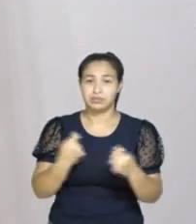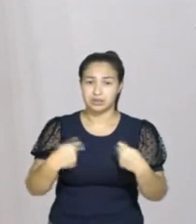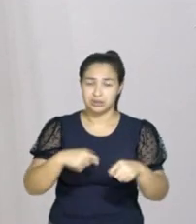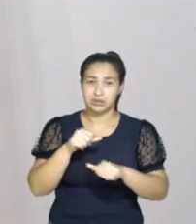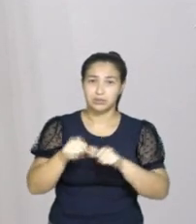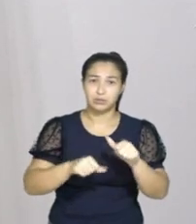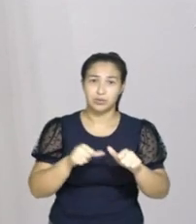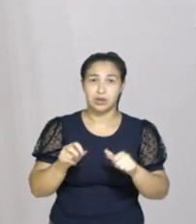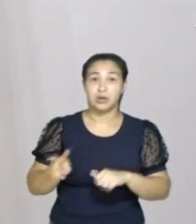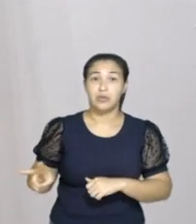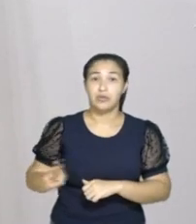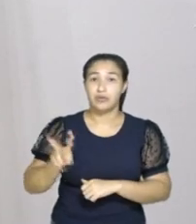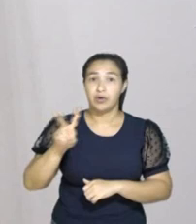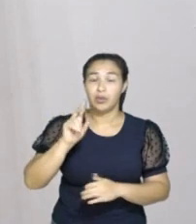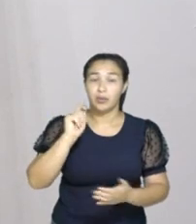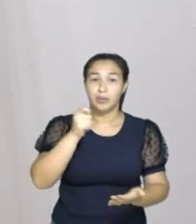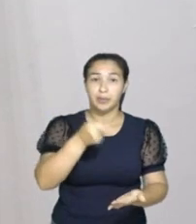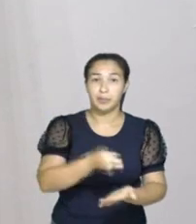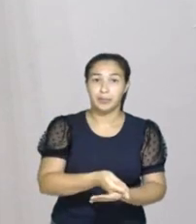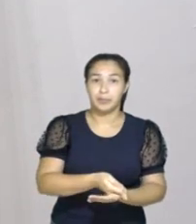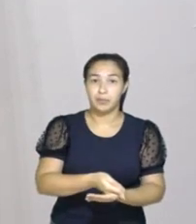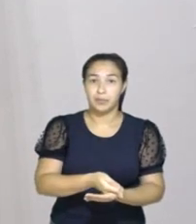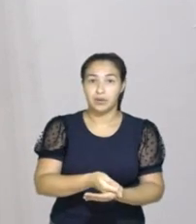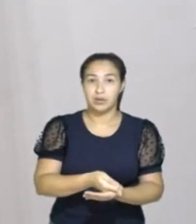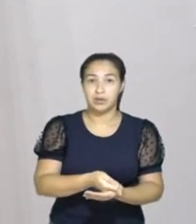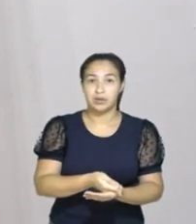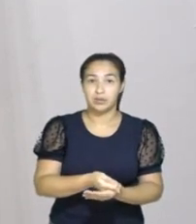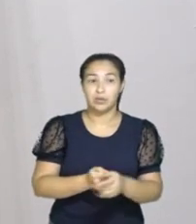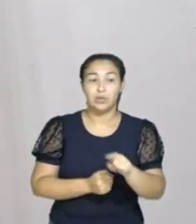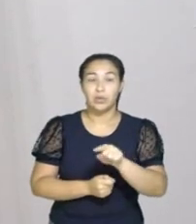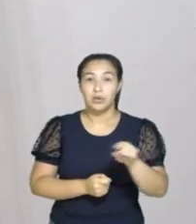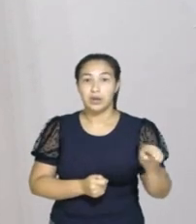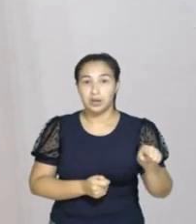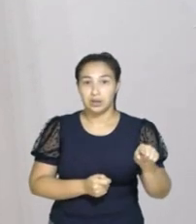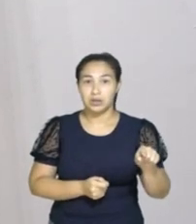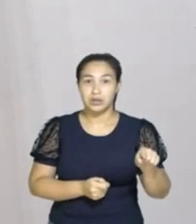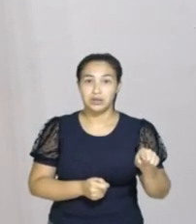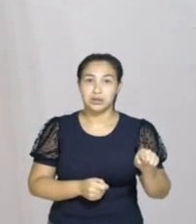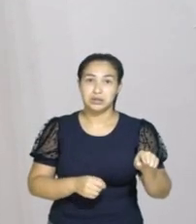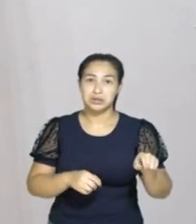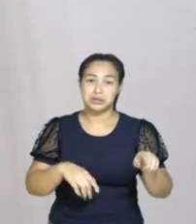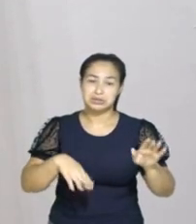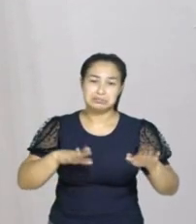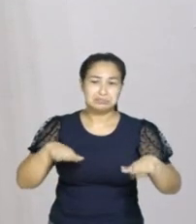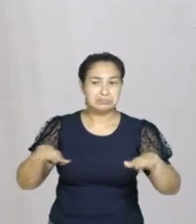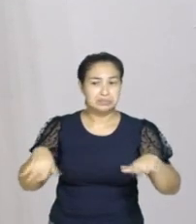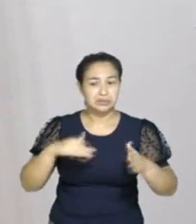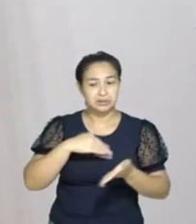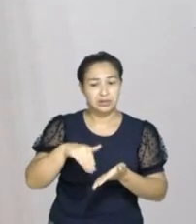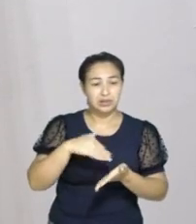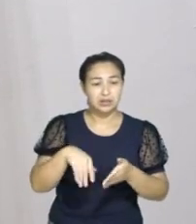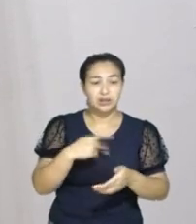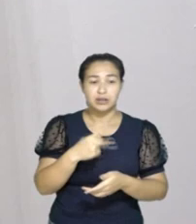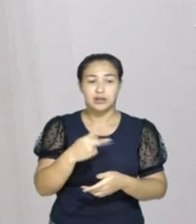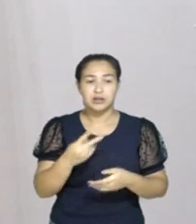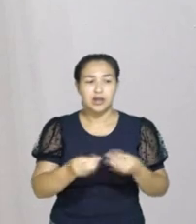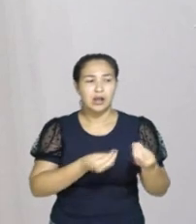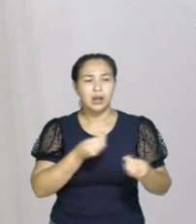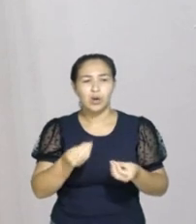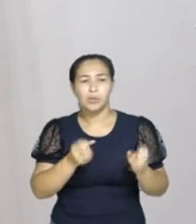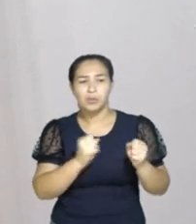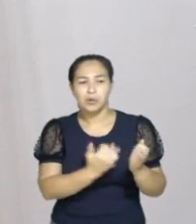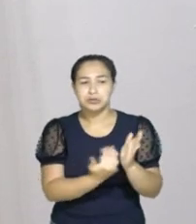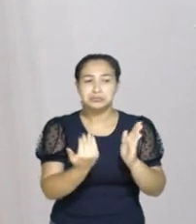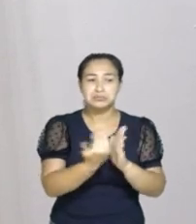o valor pago para as gratificações dependendo da secretaria que a pessoa faz parte então